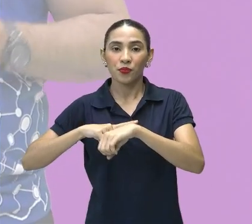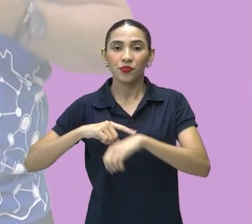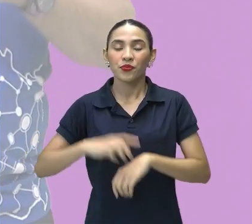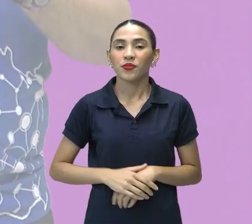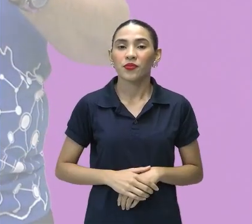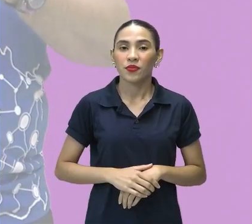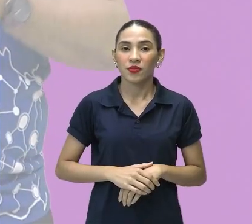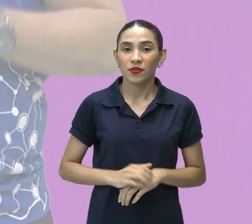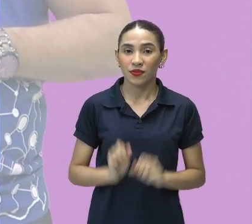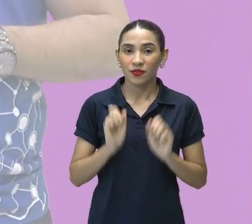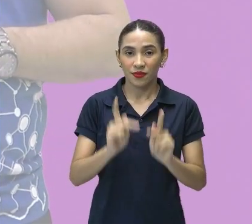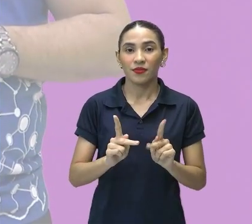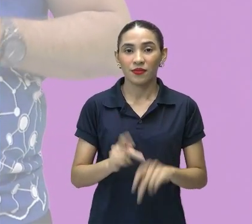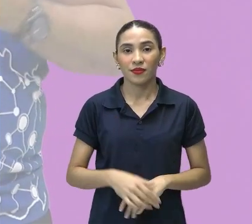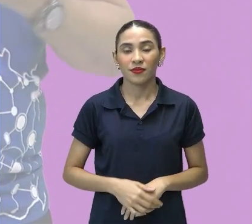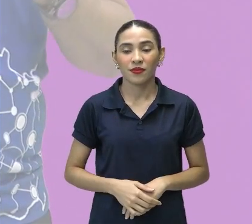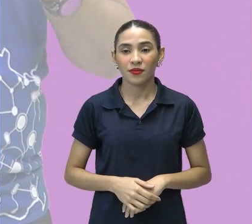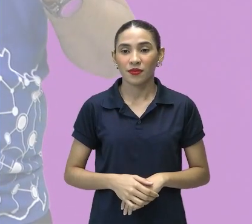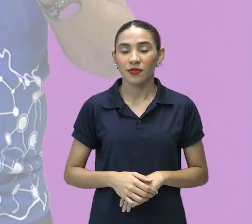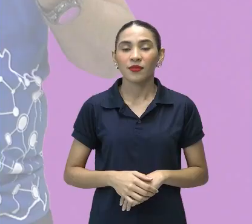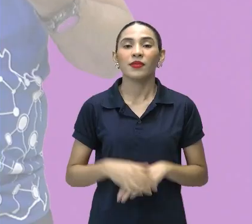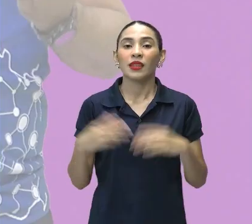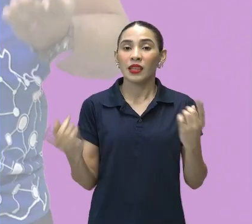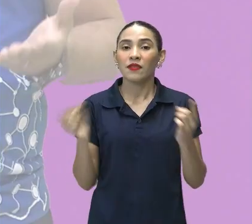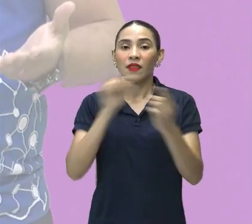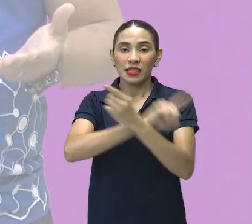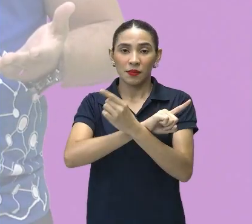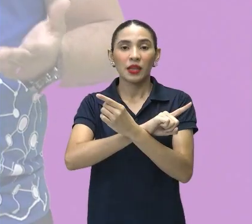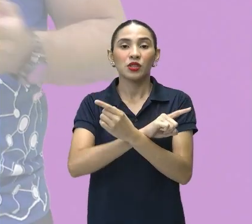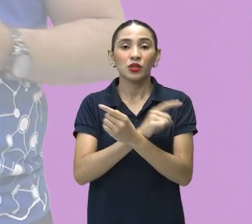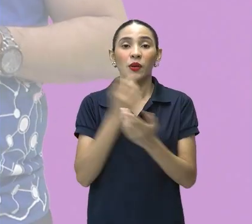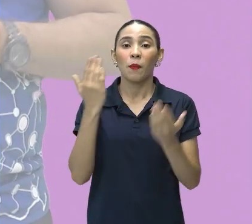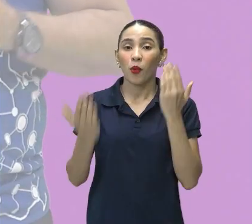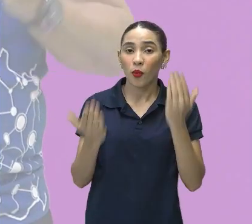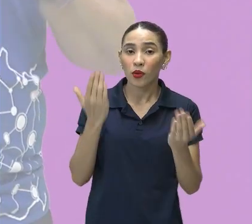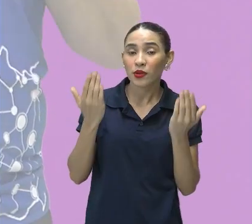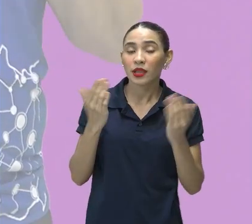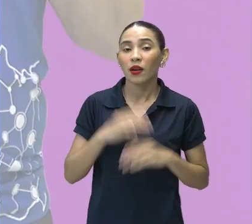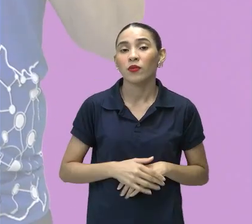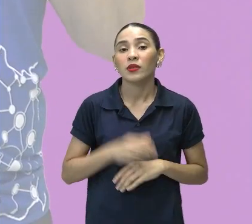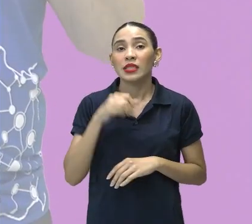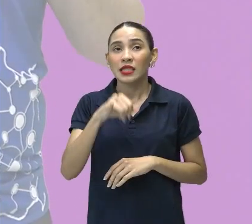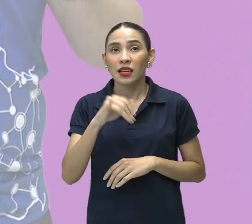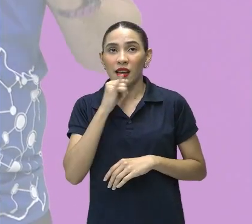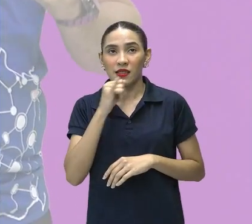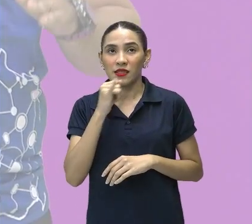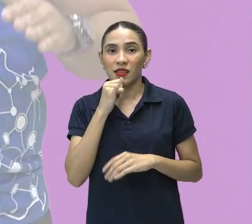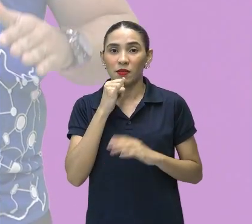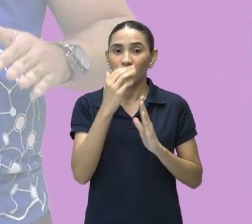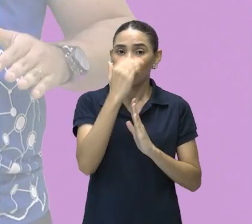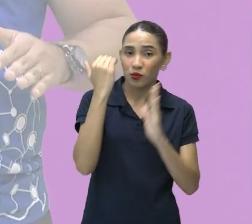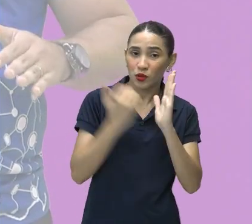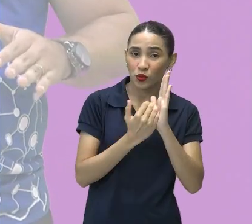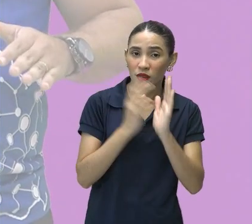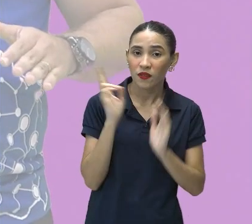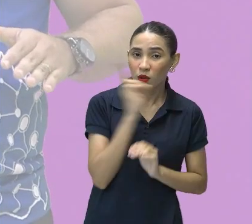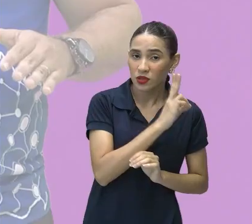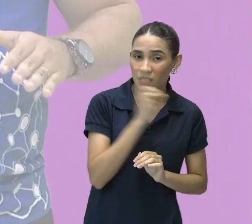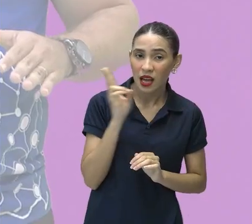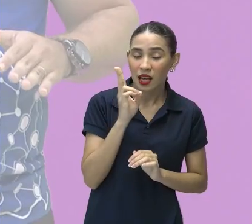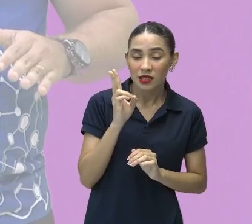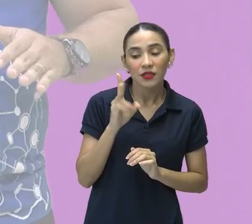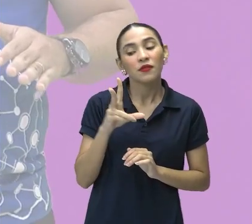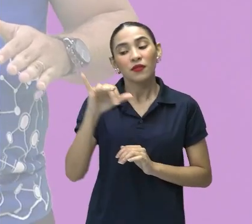tempo, ok? Inversamente proporcional. Se eu diminuir a minha velocidade,